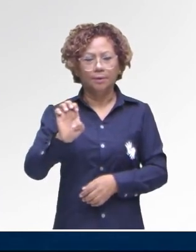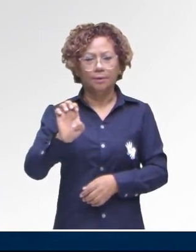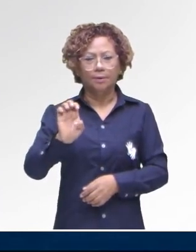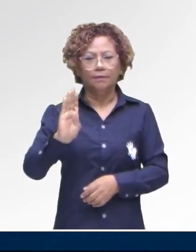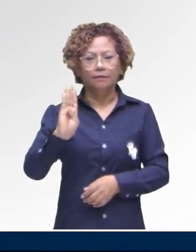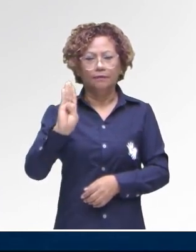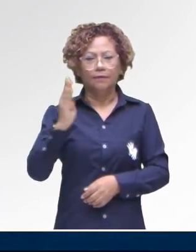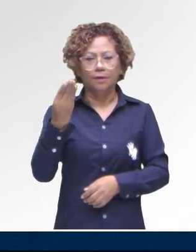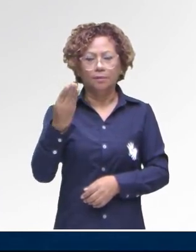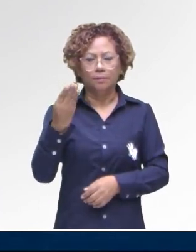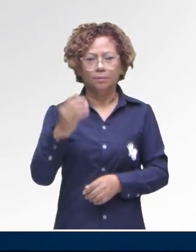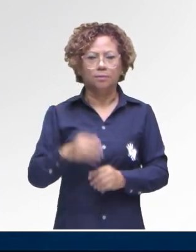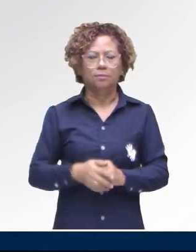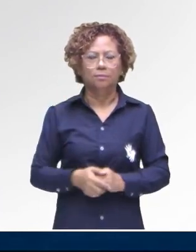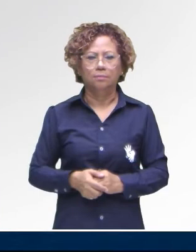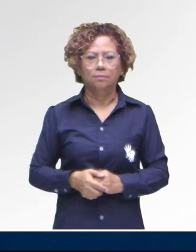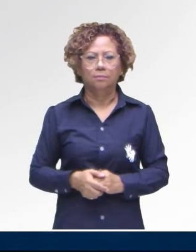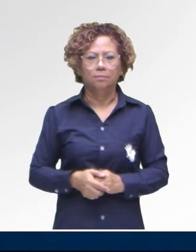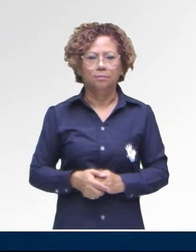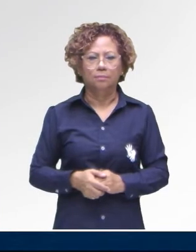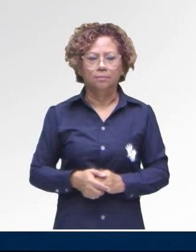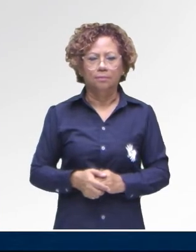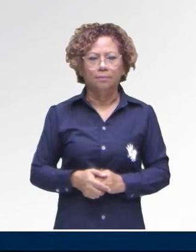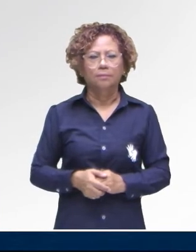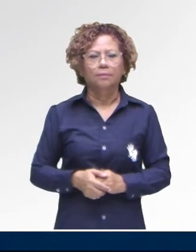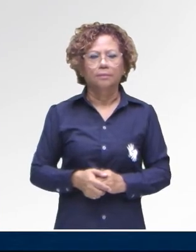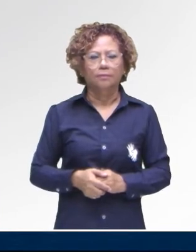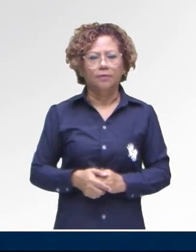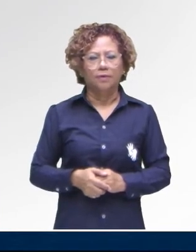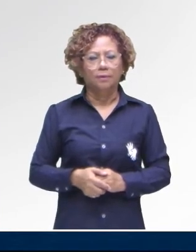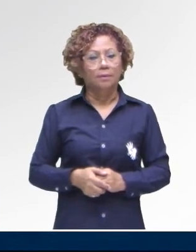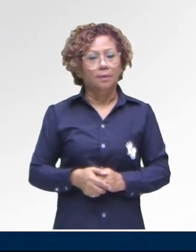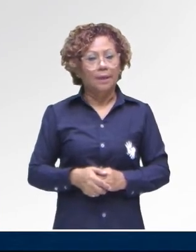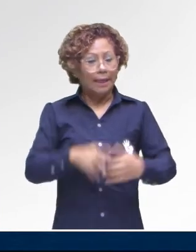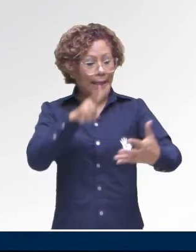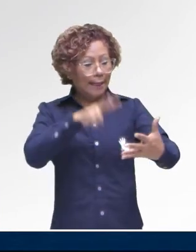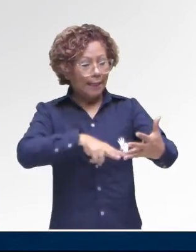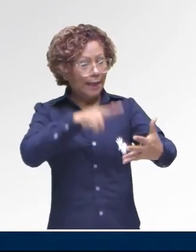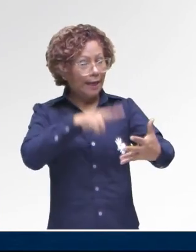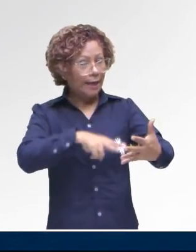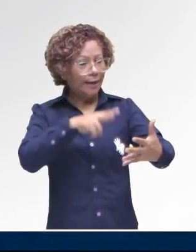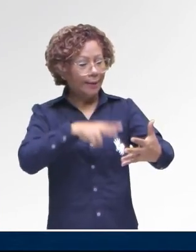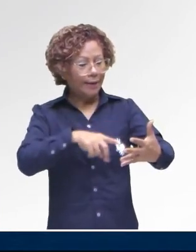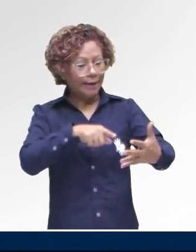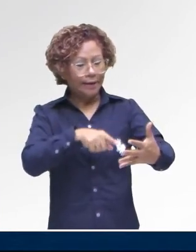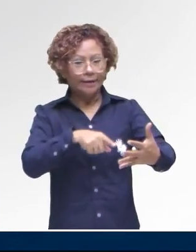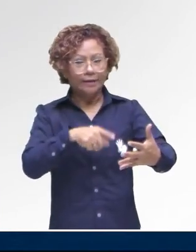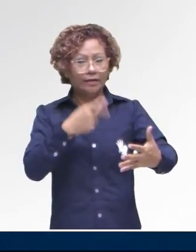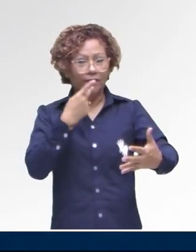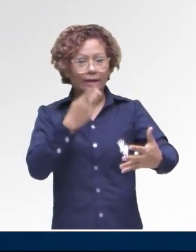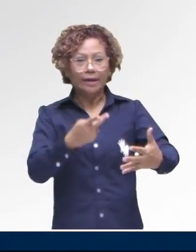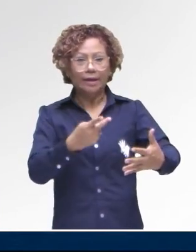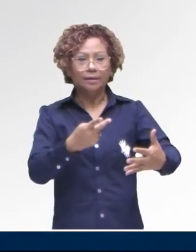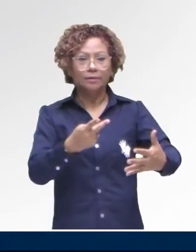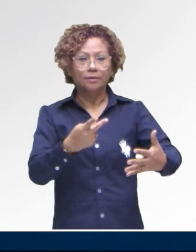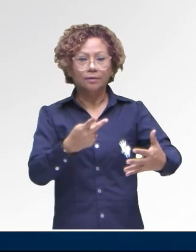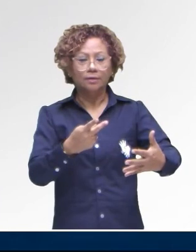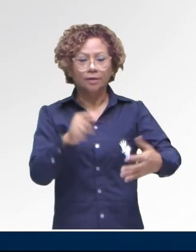é falso que um ponto não pode ser atravessado por mais que uma reta. Falso, falso, falso. Ok?